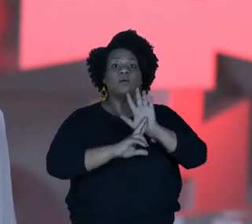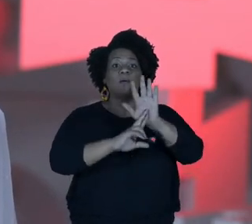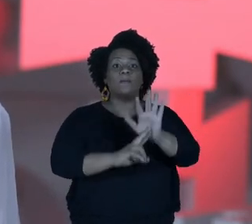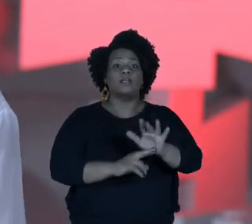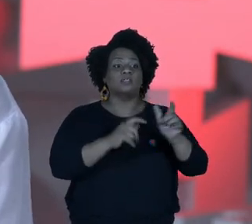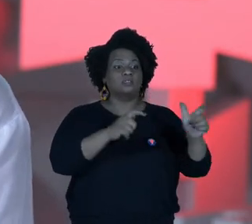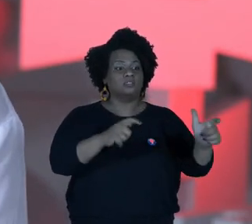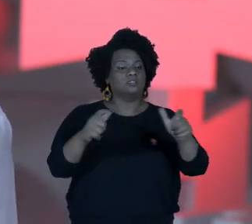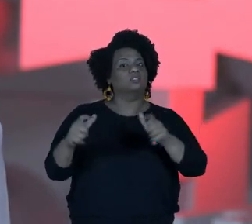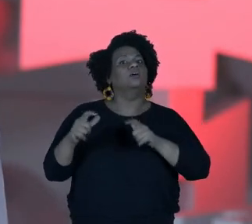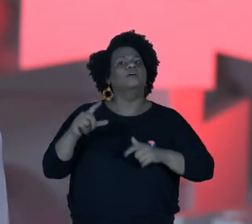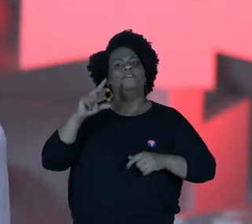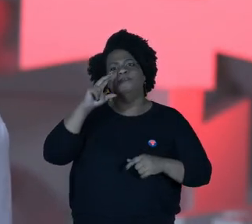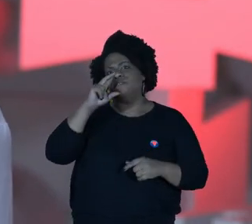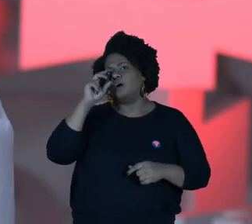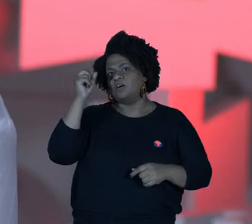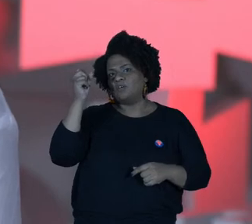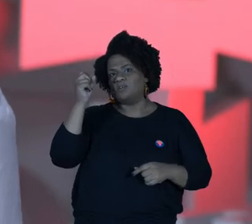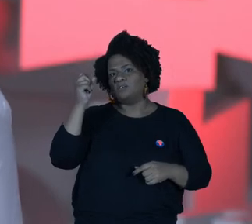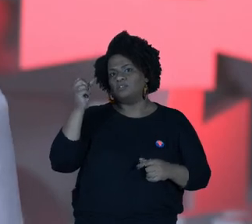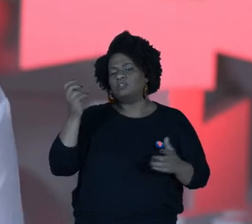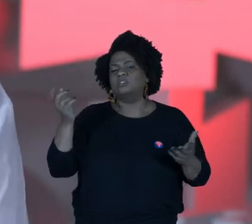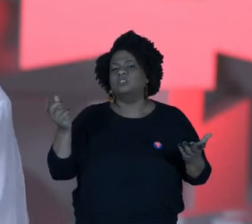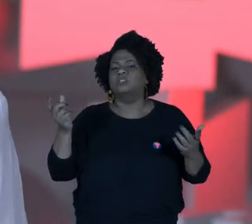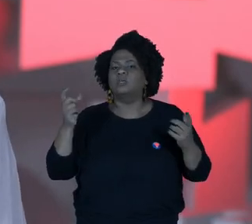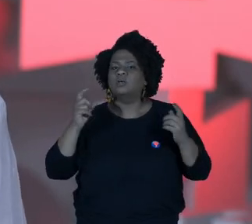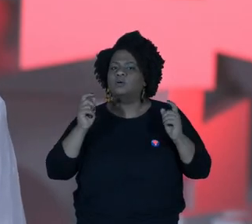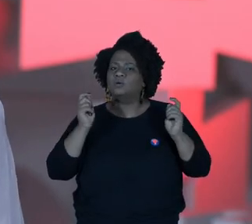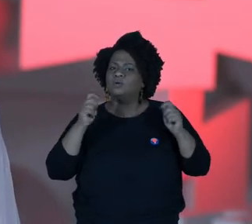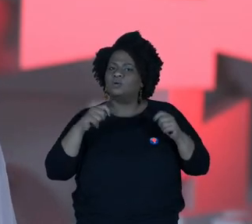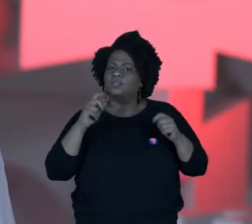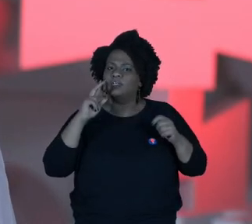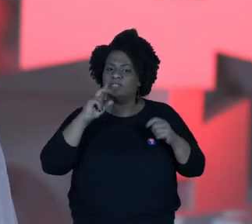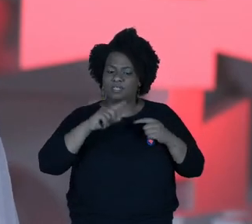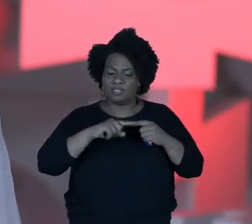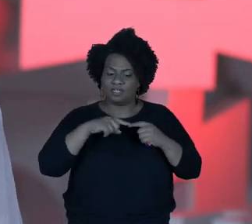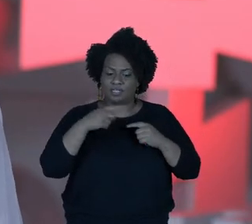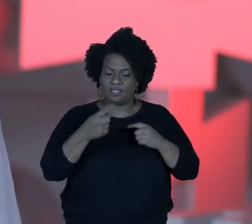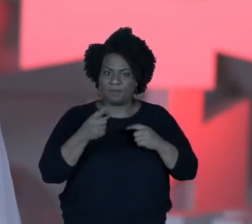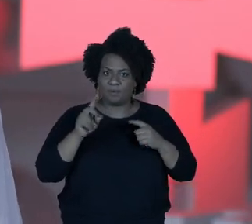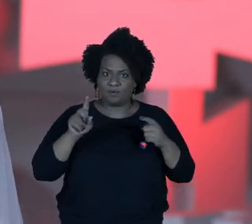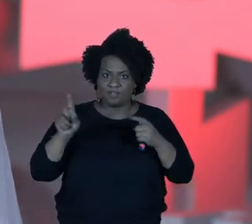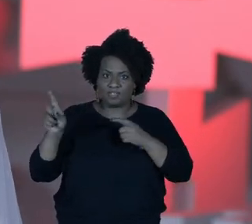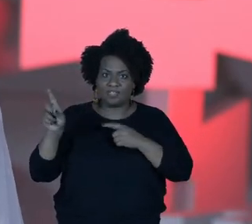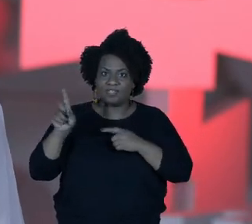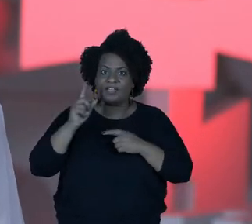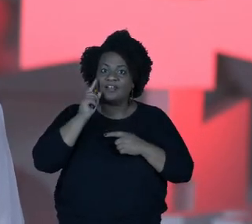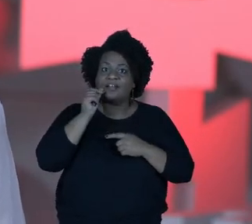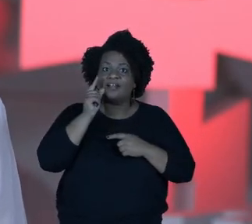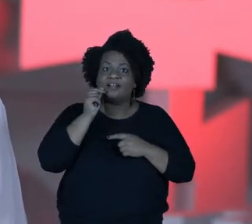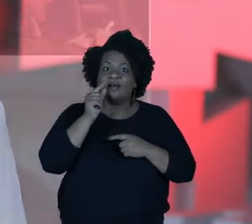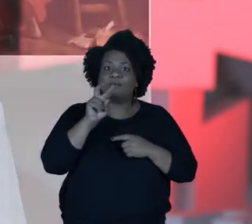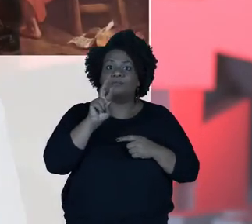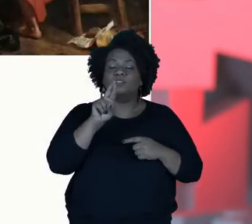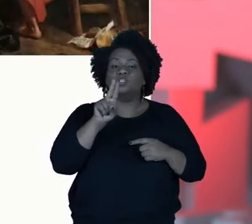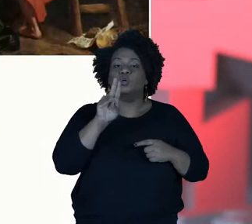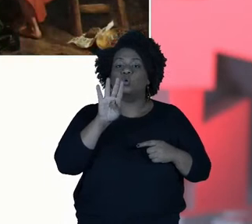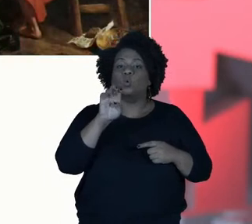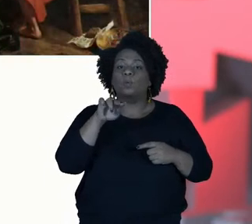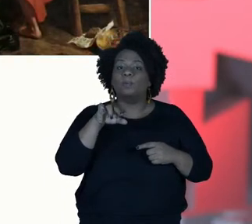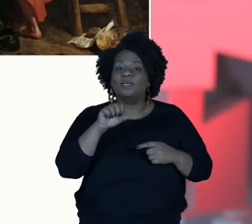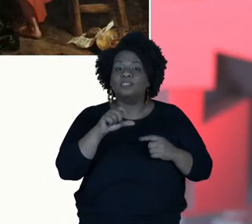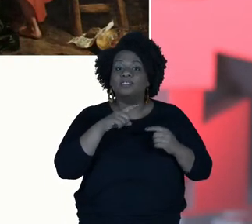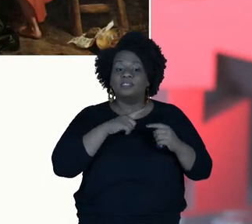muito forte. Então, a gente tem uma descida da cruz aqui ao lado de Rubens e uma descida